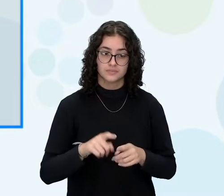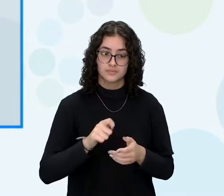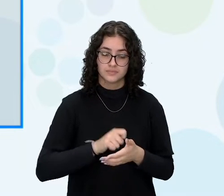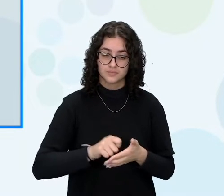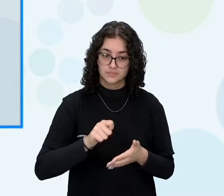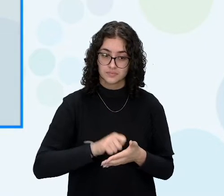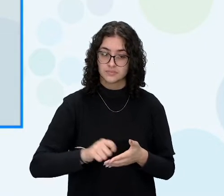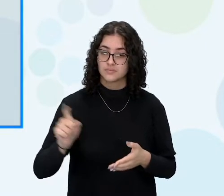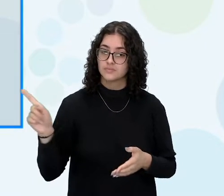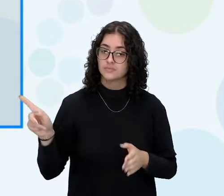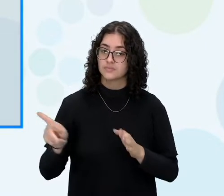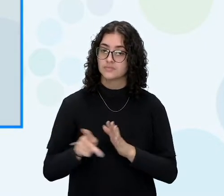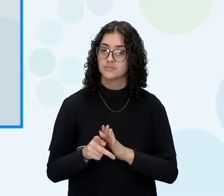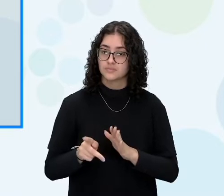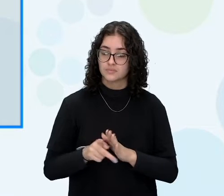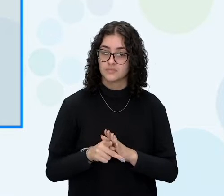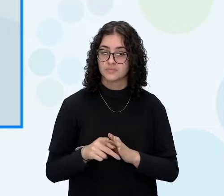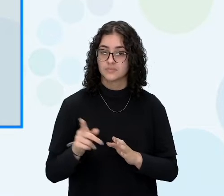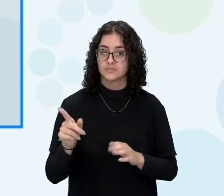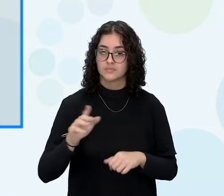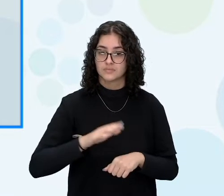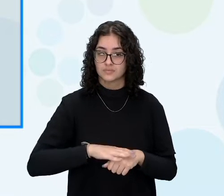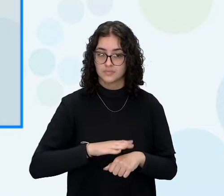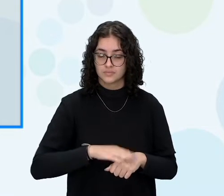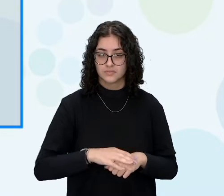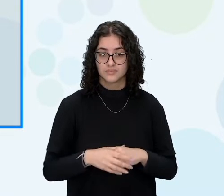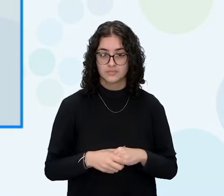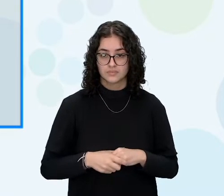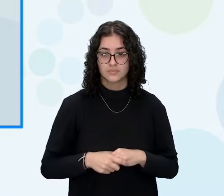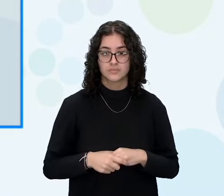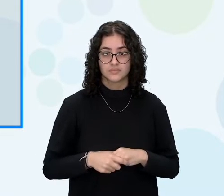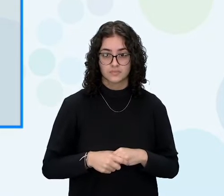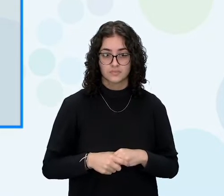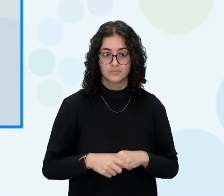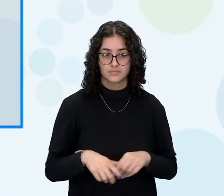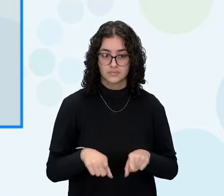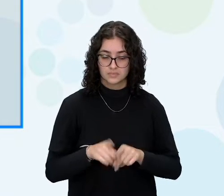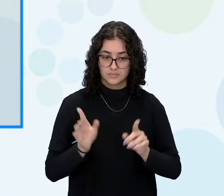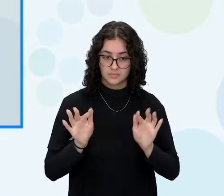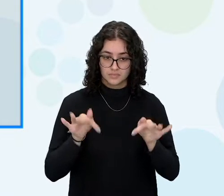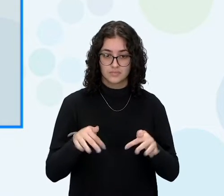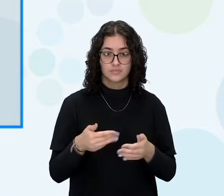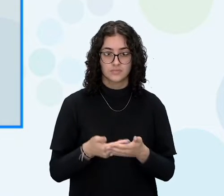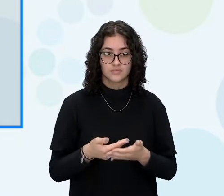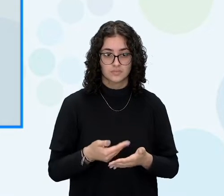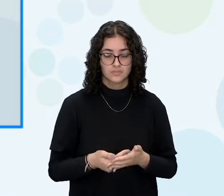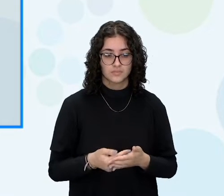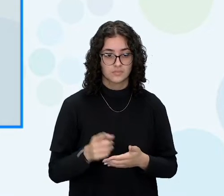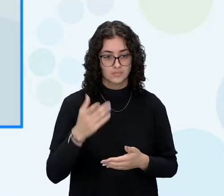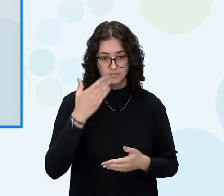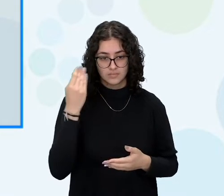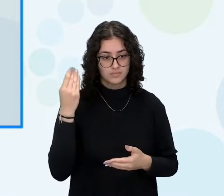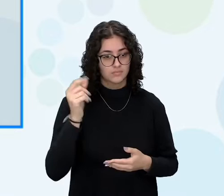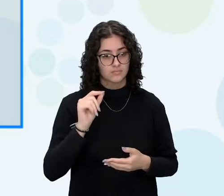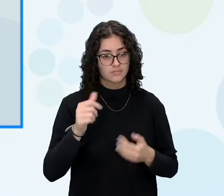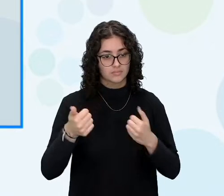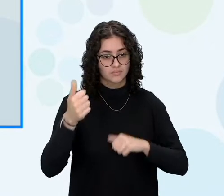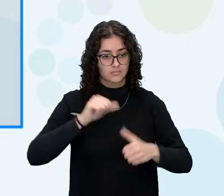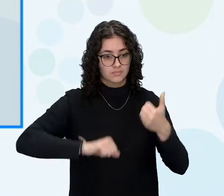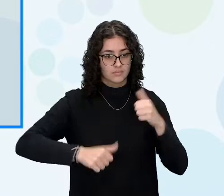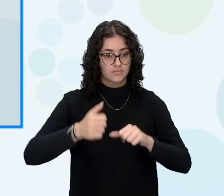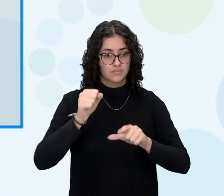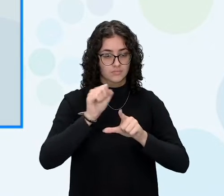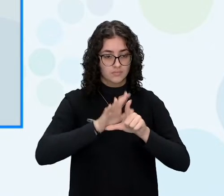anotem, né, no caderno e levem para o seu professor. E claro, ao final dessa aula, não esqueçam de avaliar aí com o